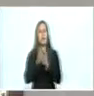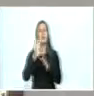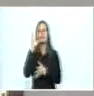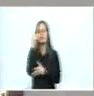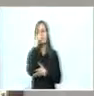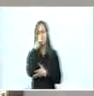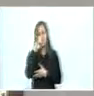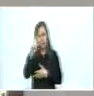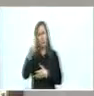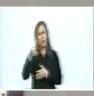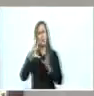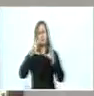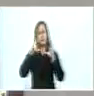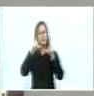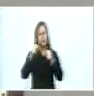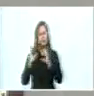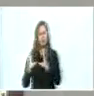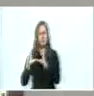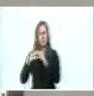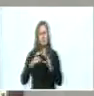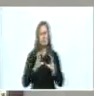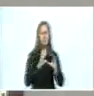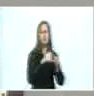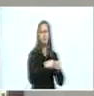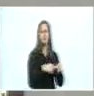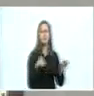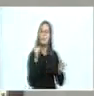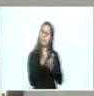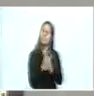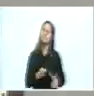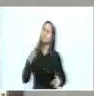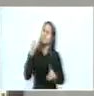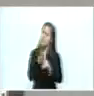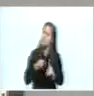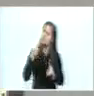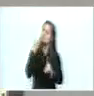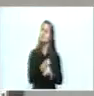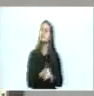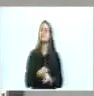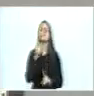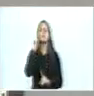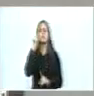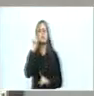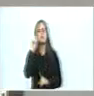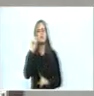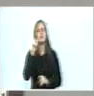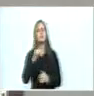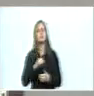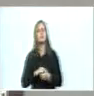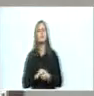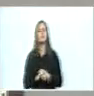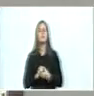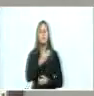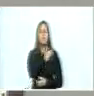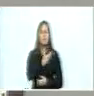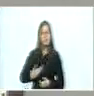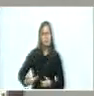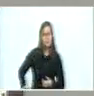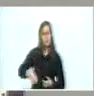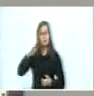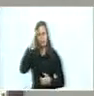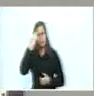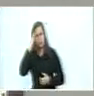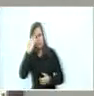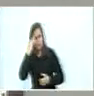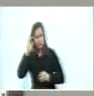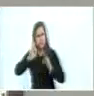que todos os órgãos se reúnem e estão aí nessa luta para que o governo entenda o seu